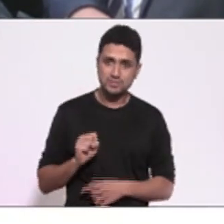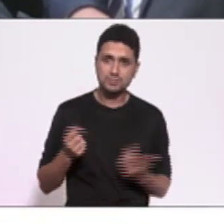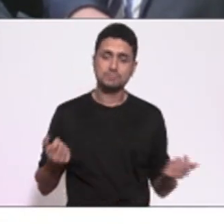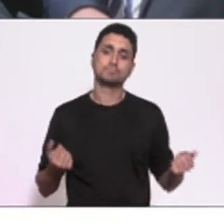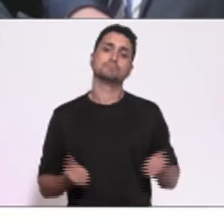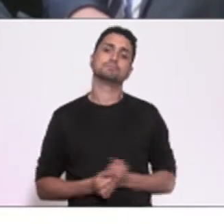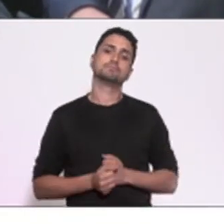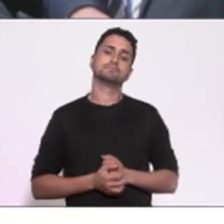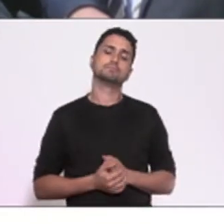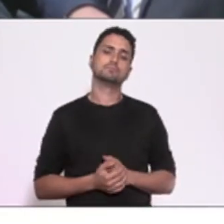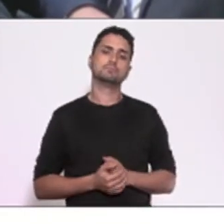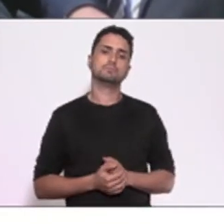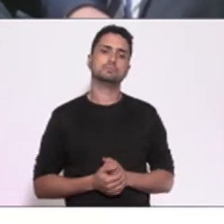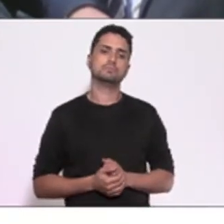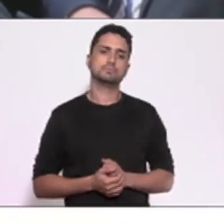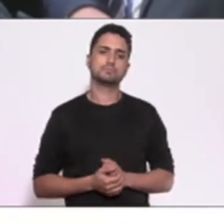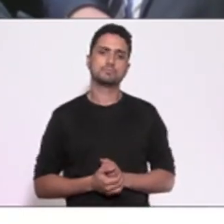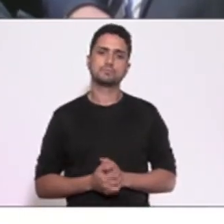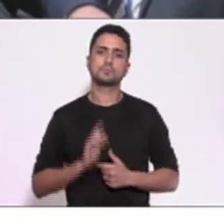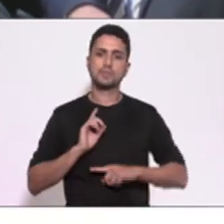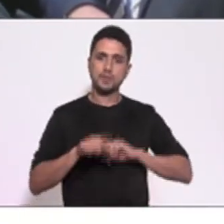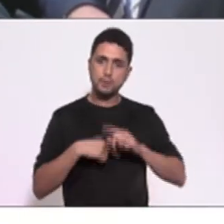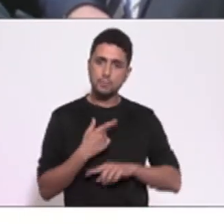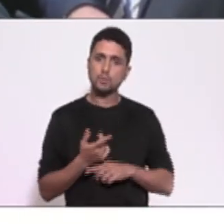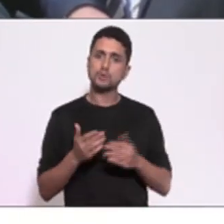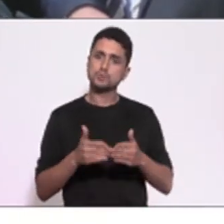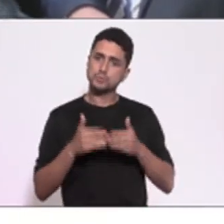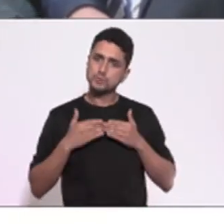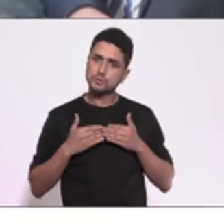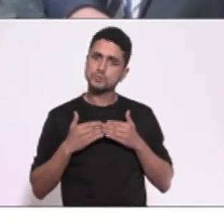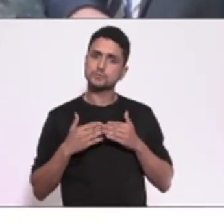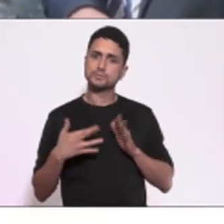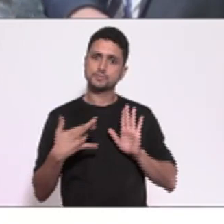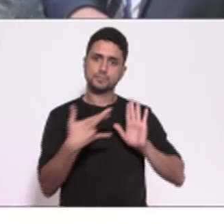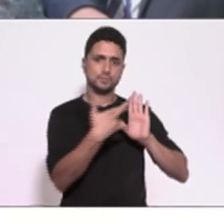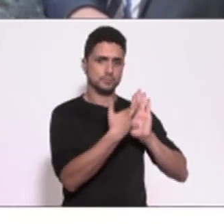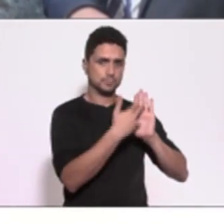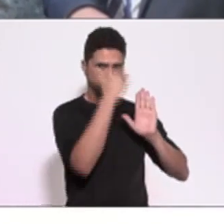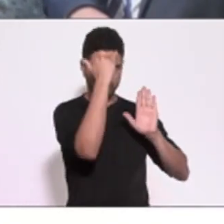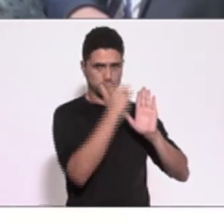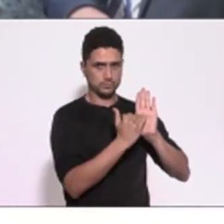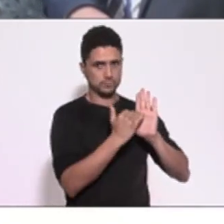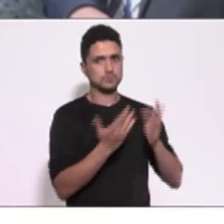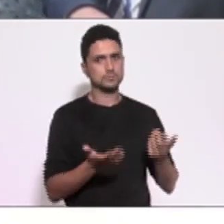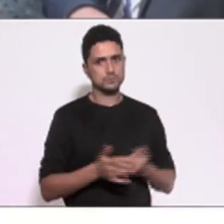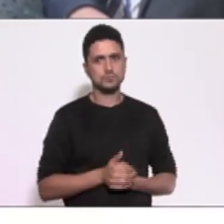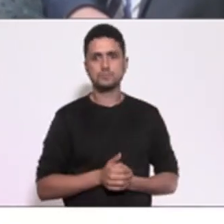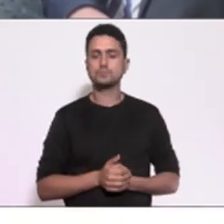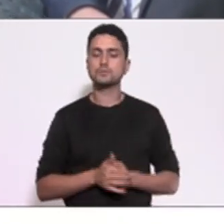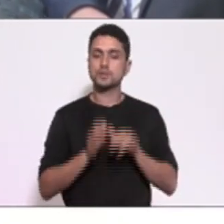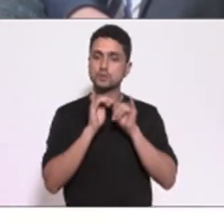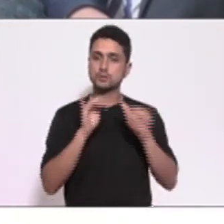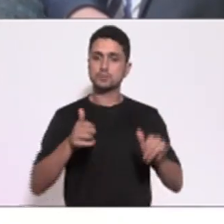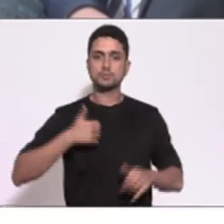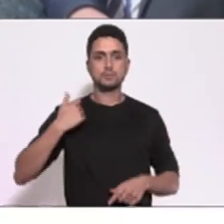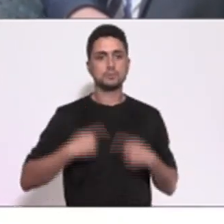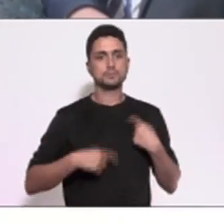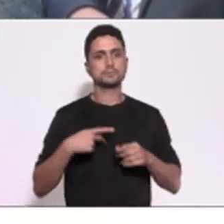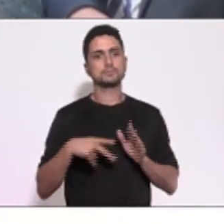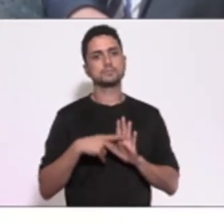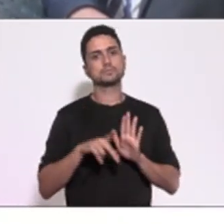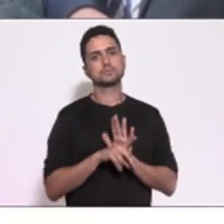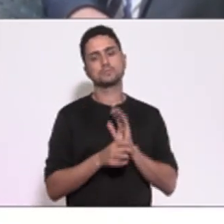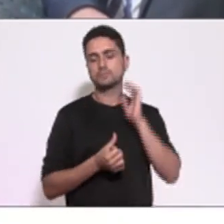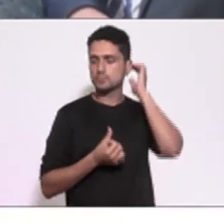e depois, por favor, ao regimento. Anuncio em primeira discussão, projeto de lei